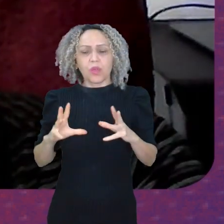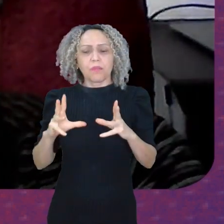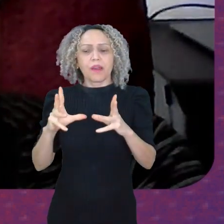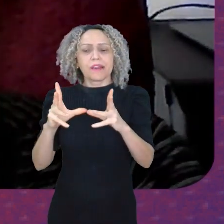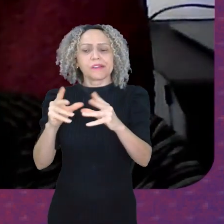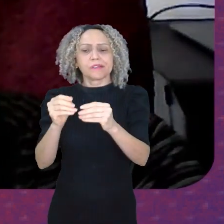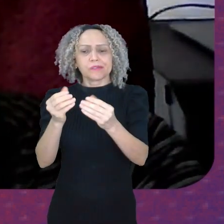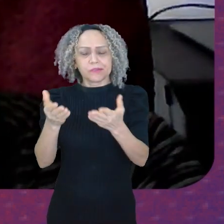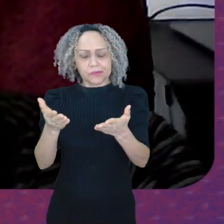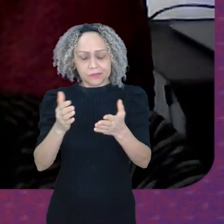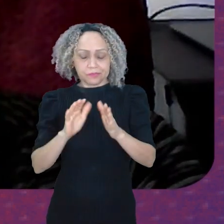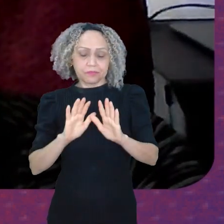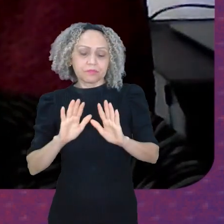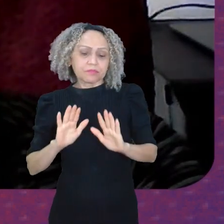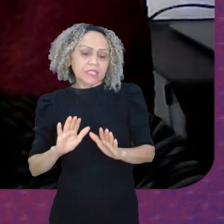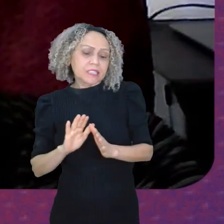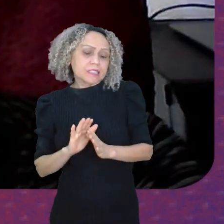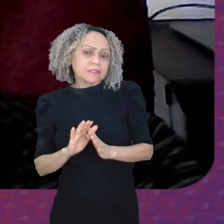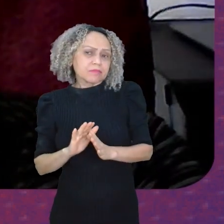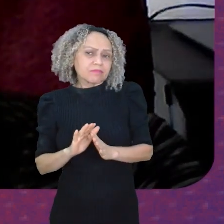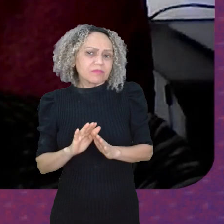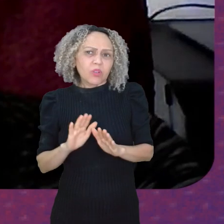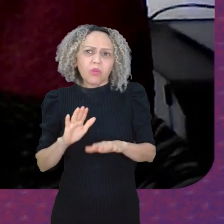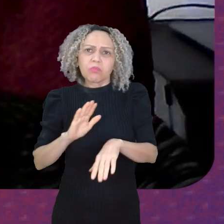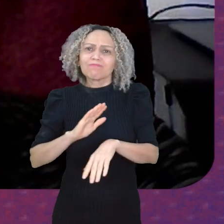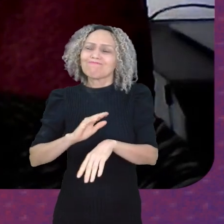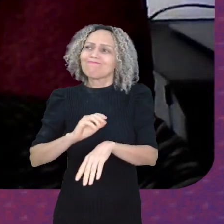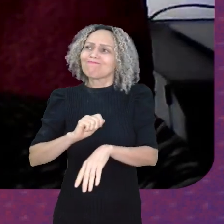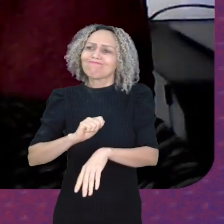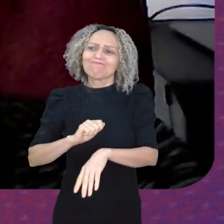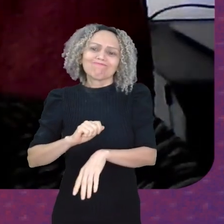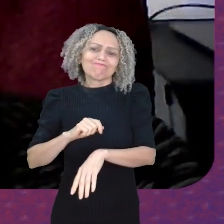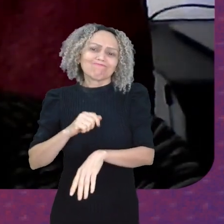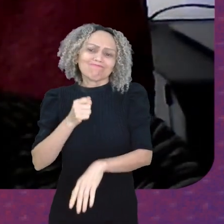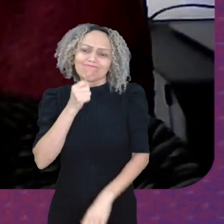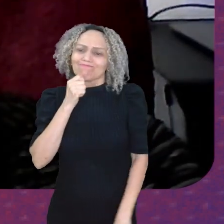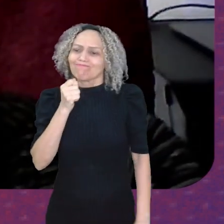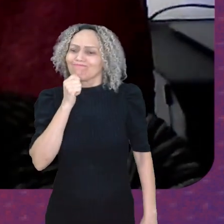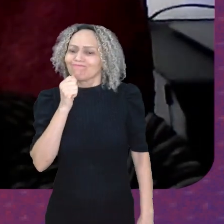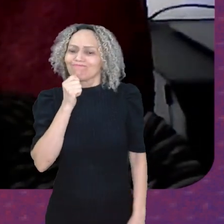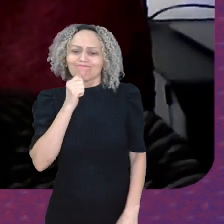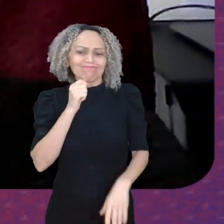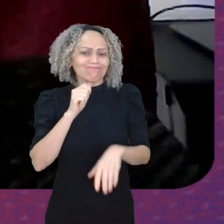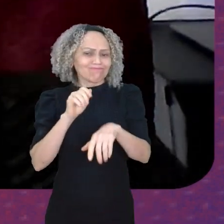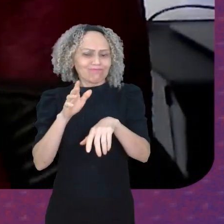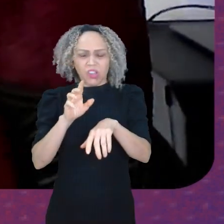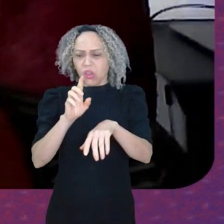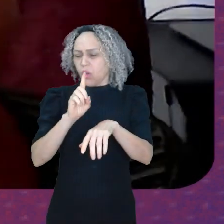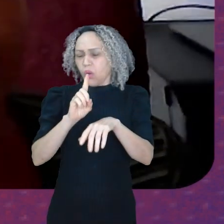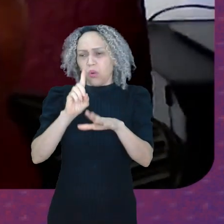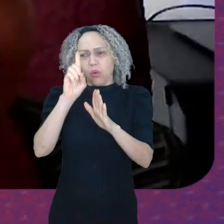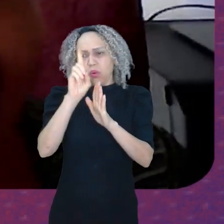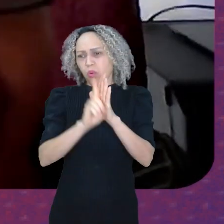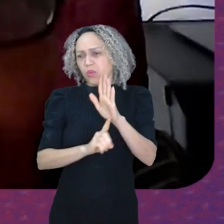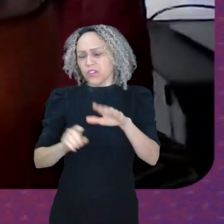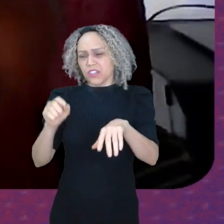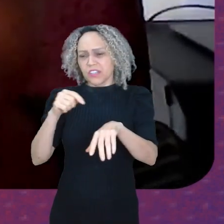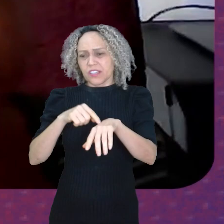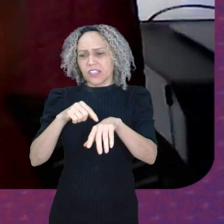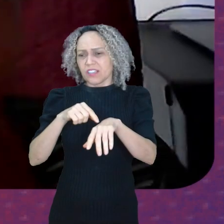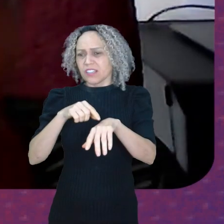como parte dos direitos conquistados na Constituição, nós queremos mudança